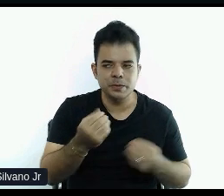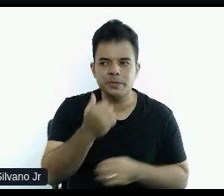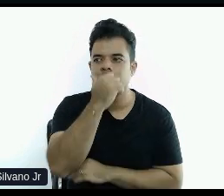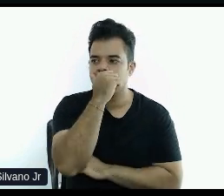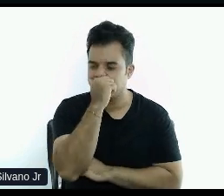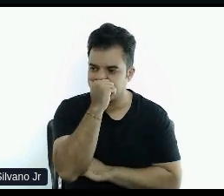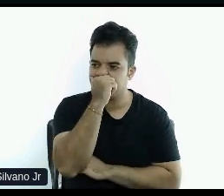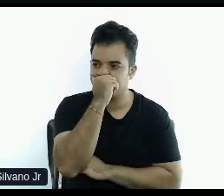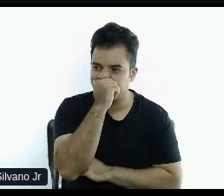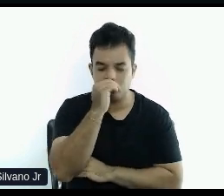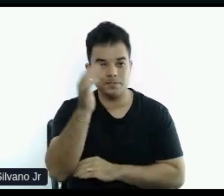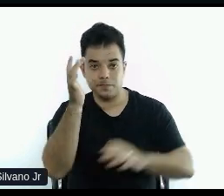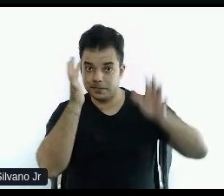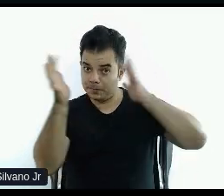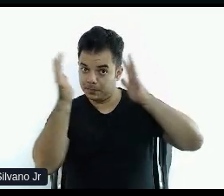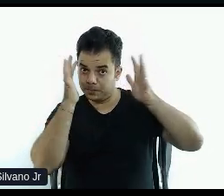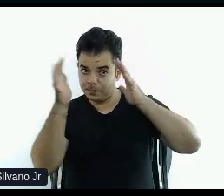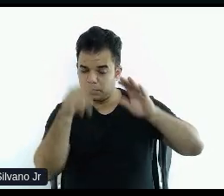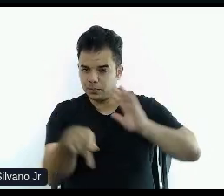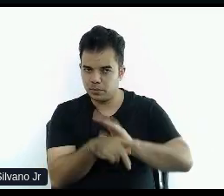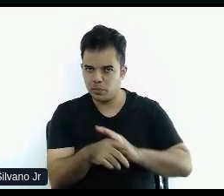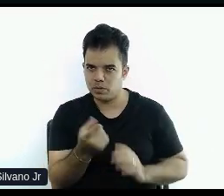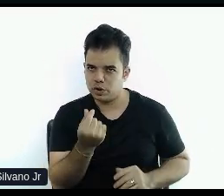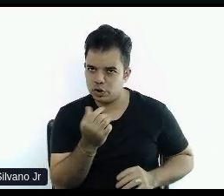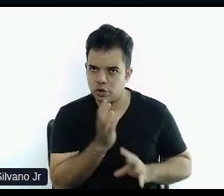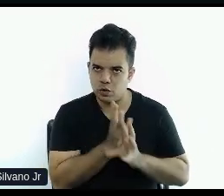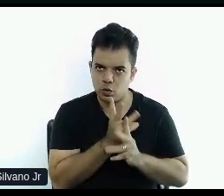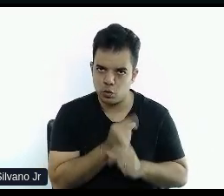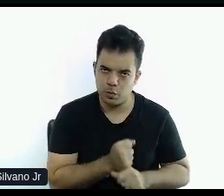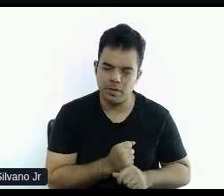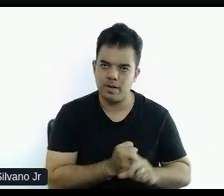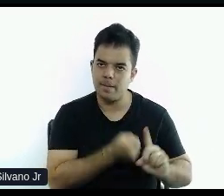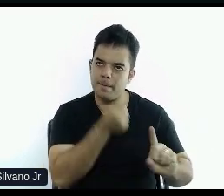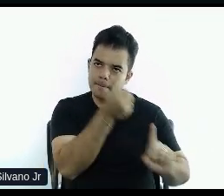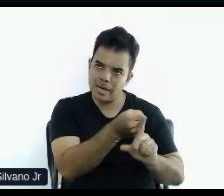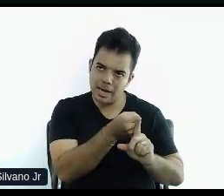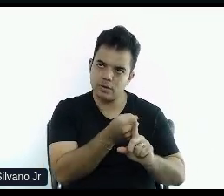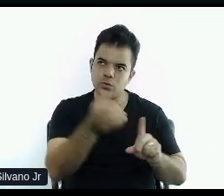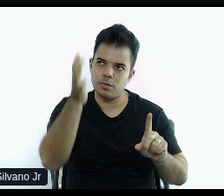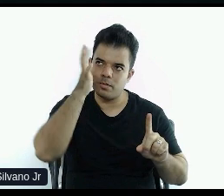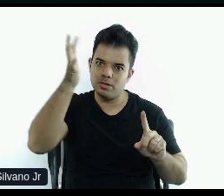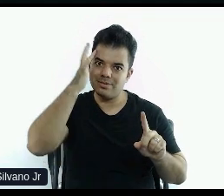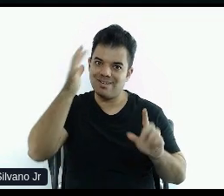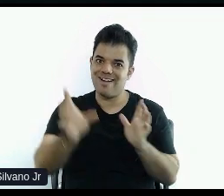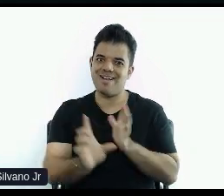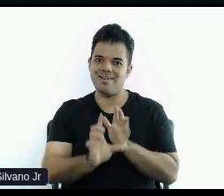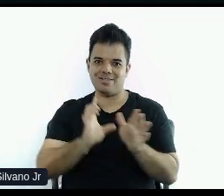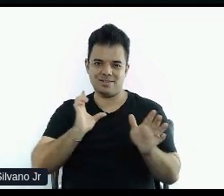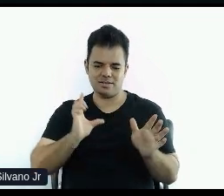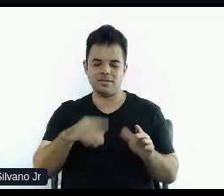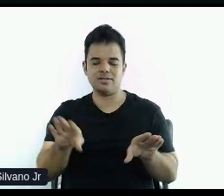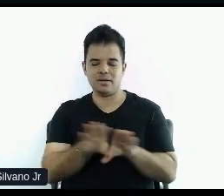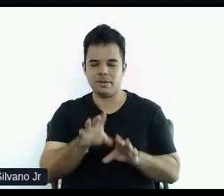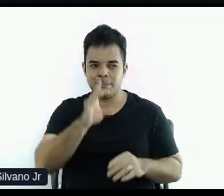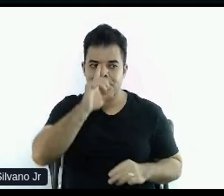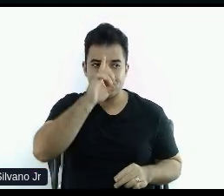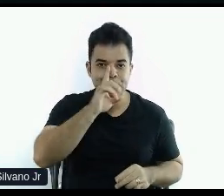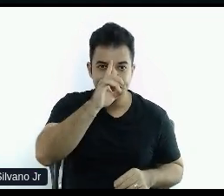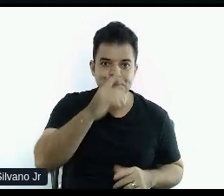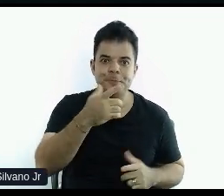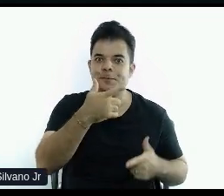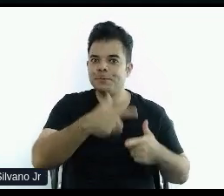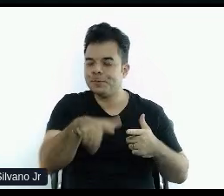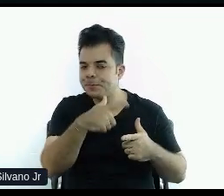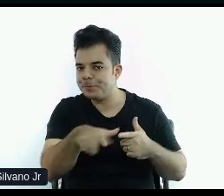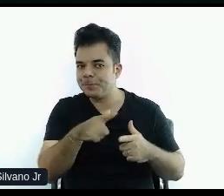nisso, sabendo do custo, do impacto, de todos os critérios, de todos os riscos envolvidos em uma